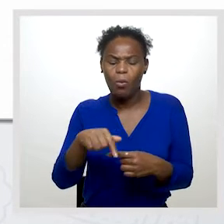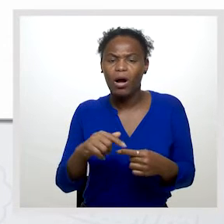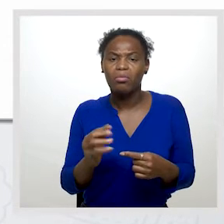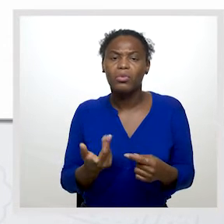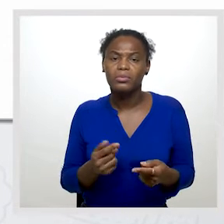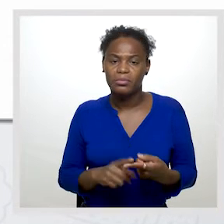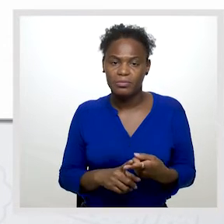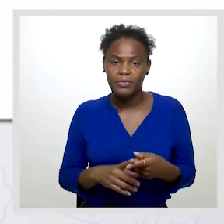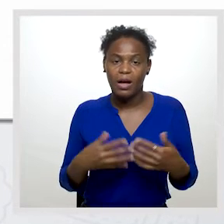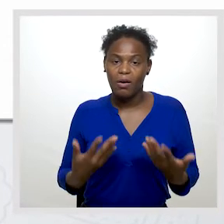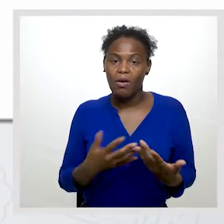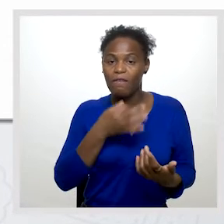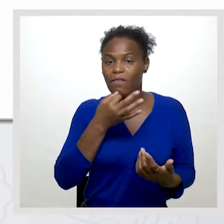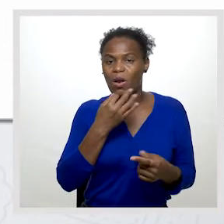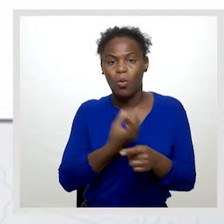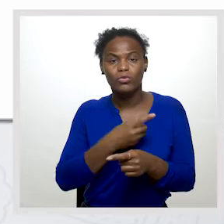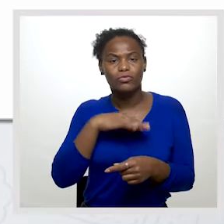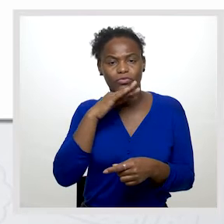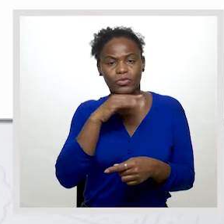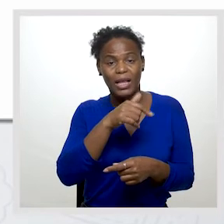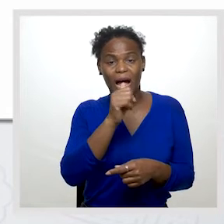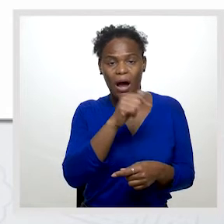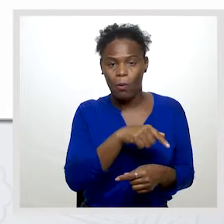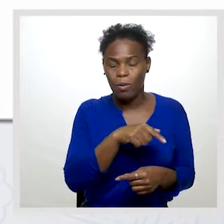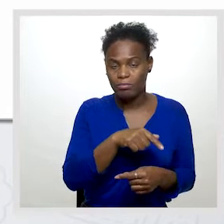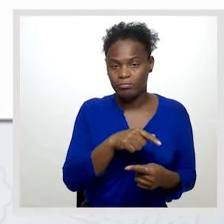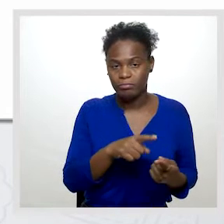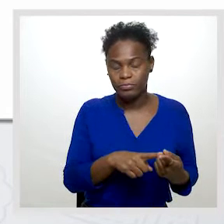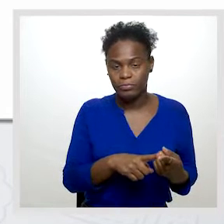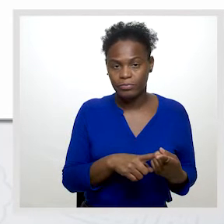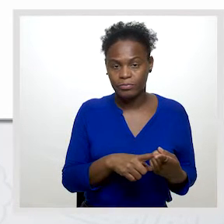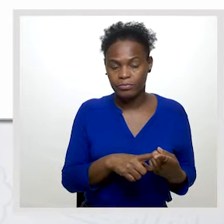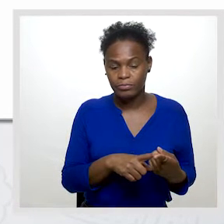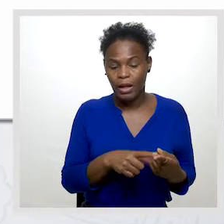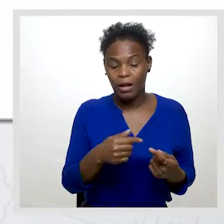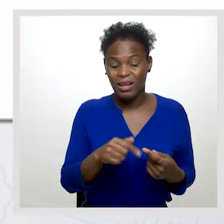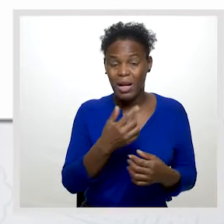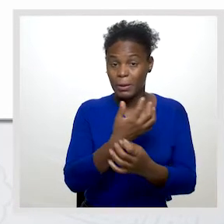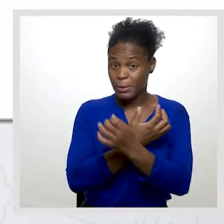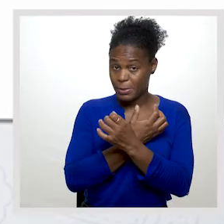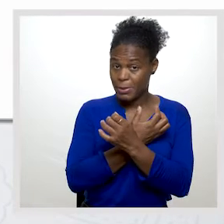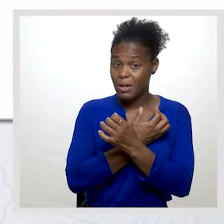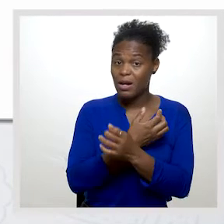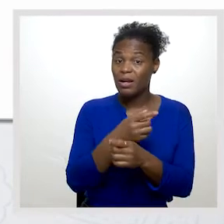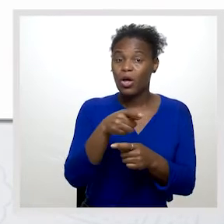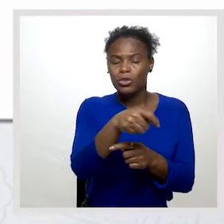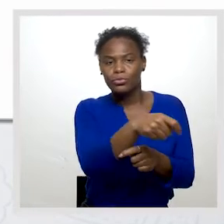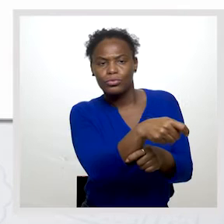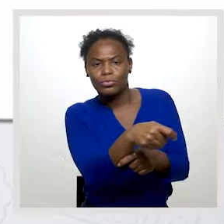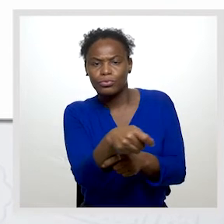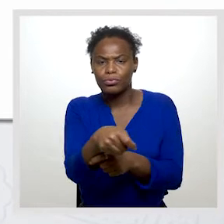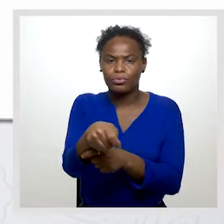é? Agora vamos falar dos poluentes mais comuns da água. Temos as pesticidas que